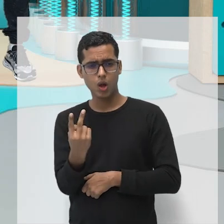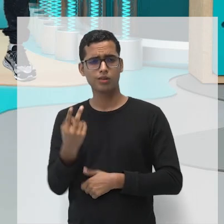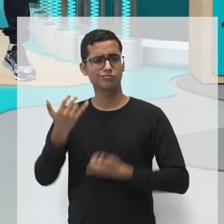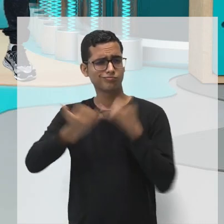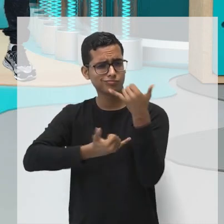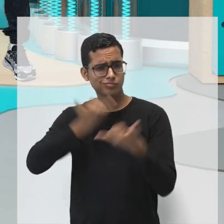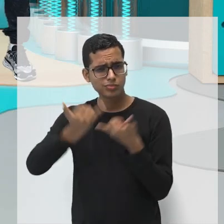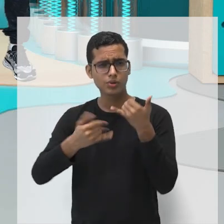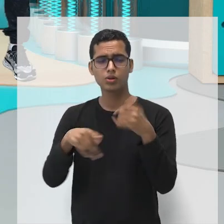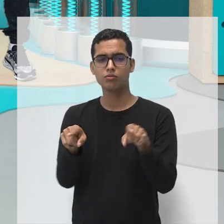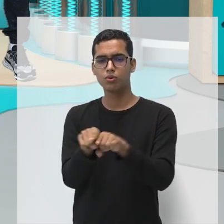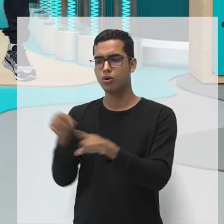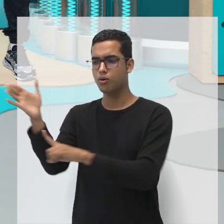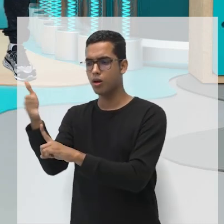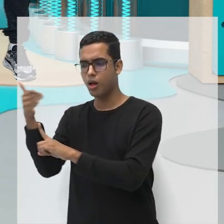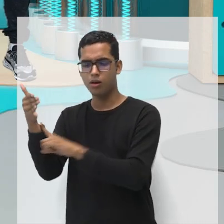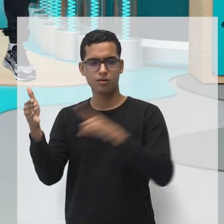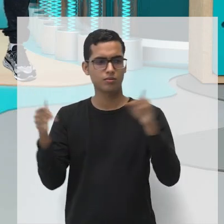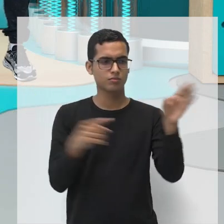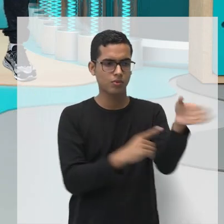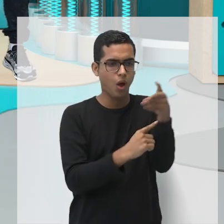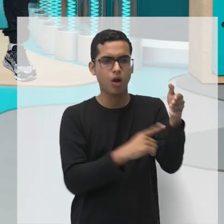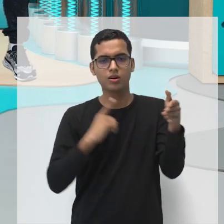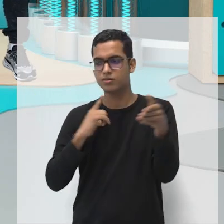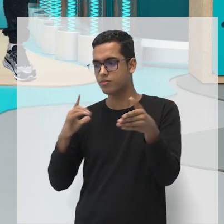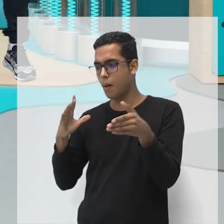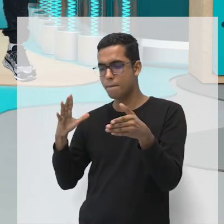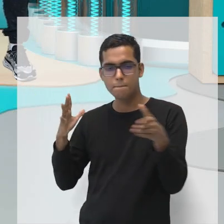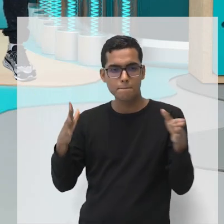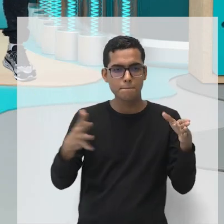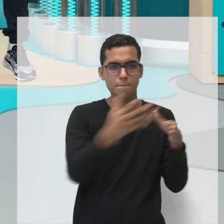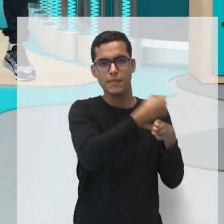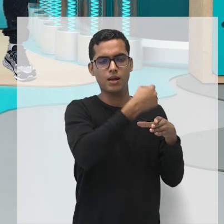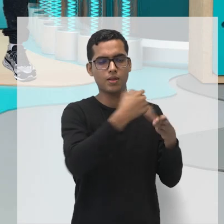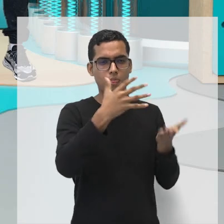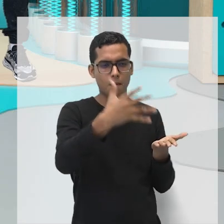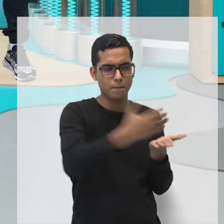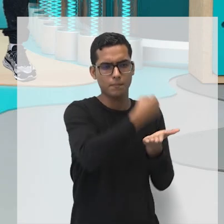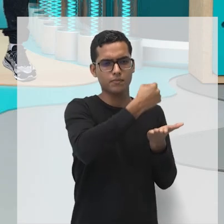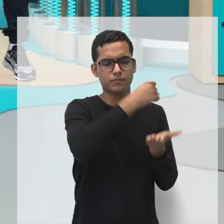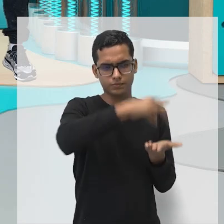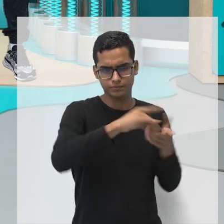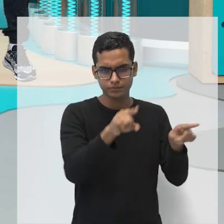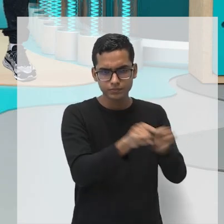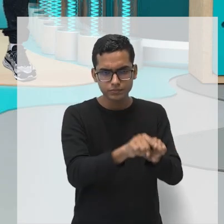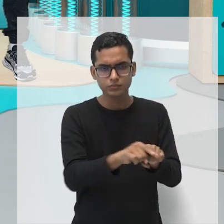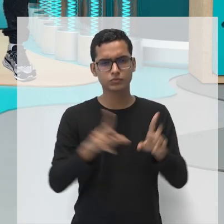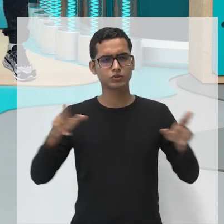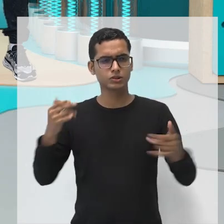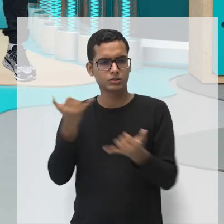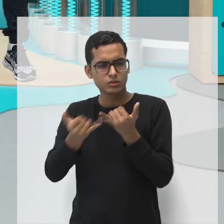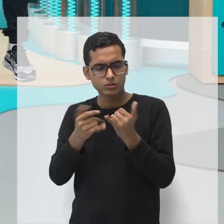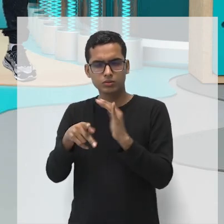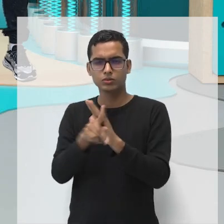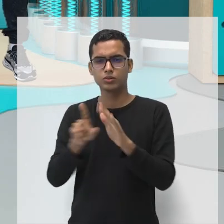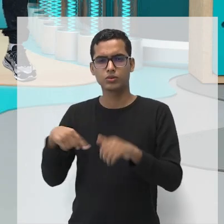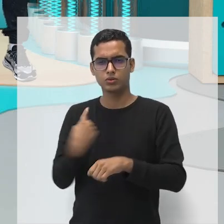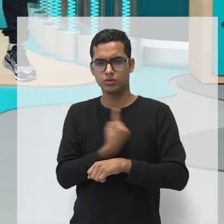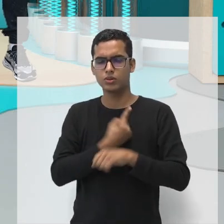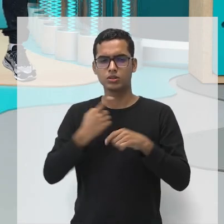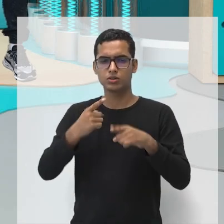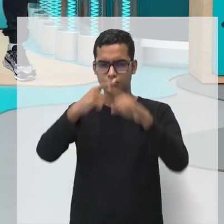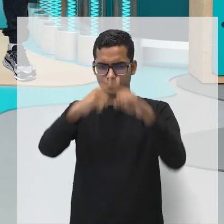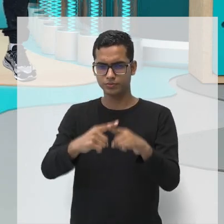de Capture a Bandeira, ou Capture Flag, que é um jogo bem parecido com a nossa Barra Bandeira. Porém, eles